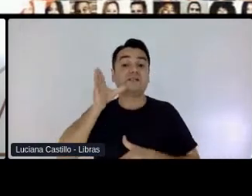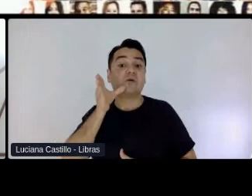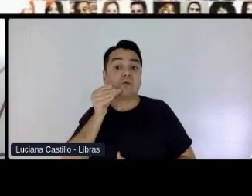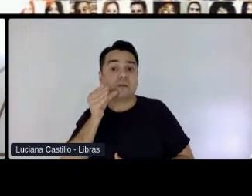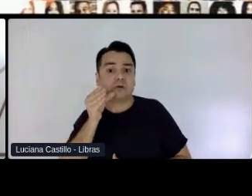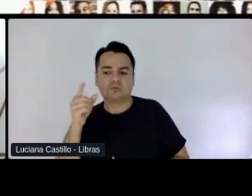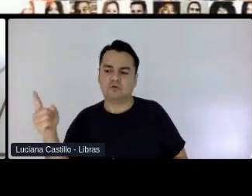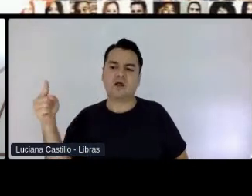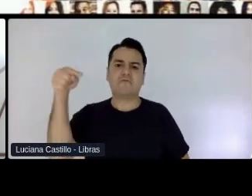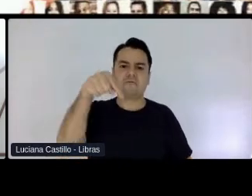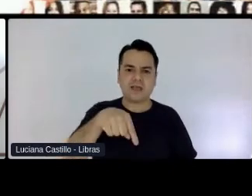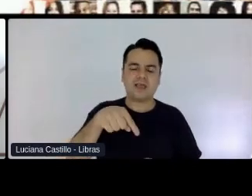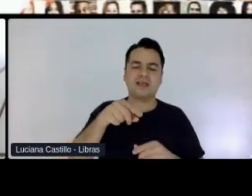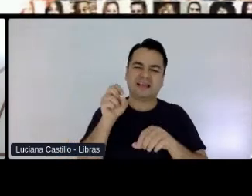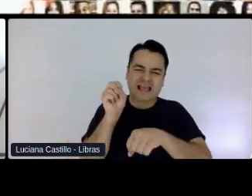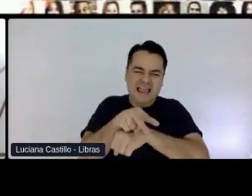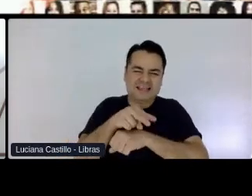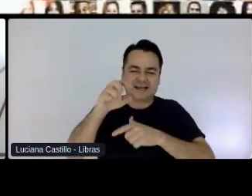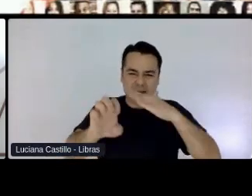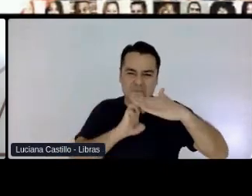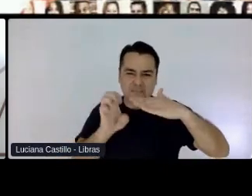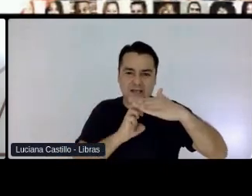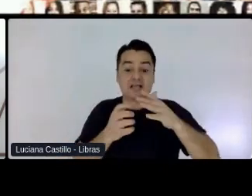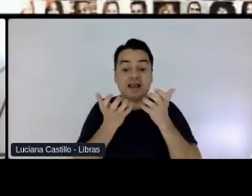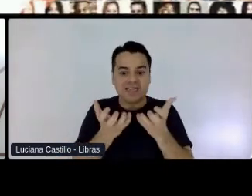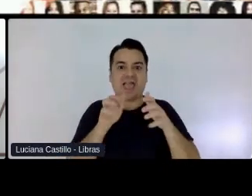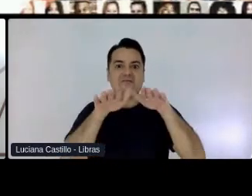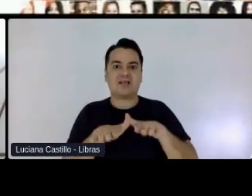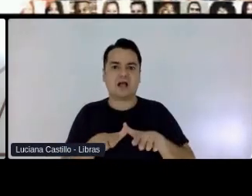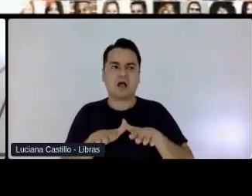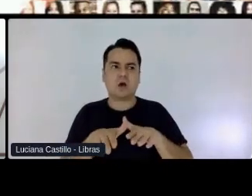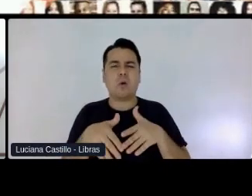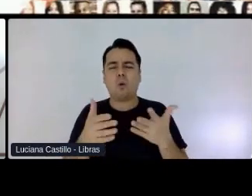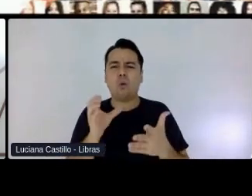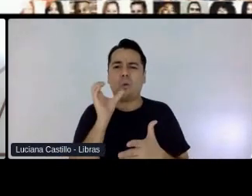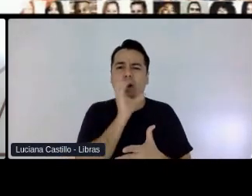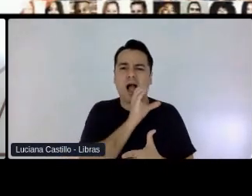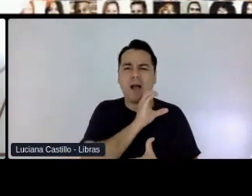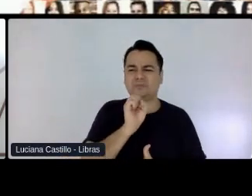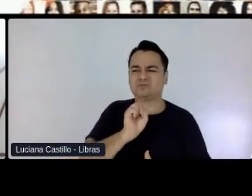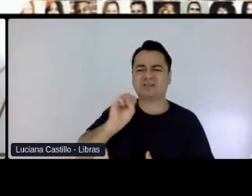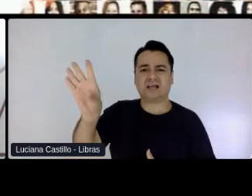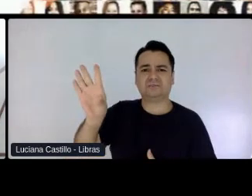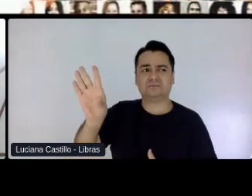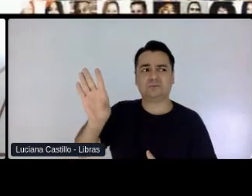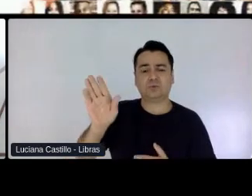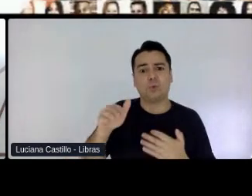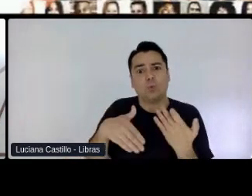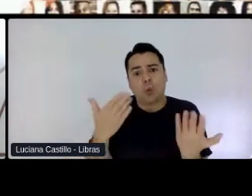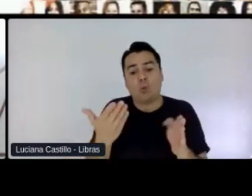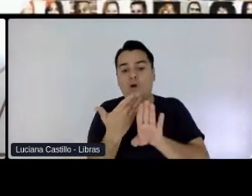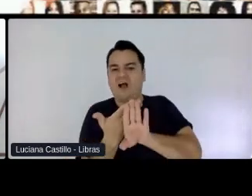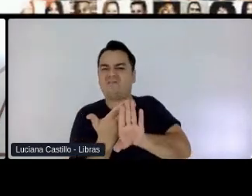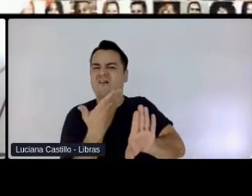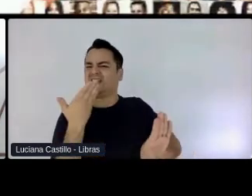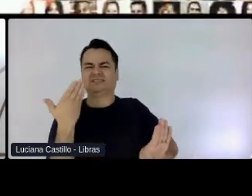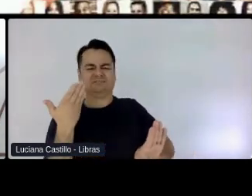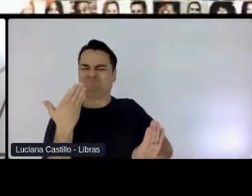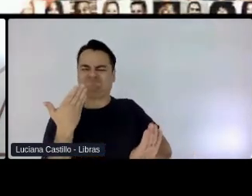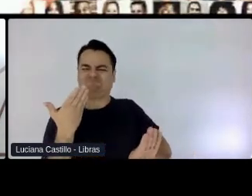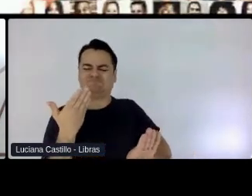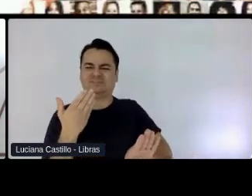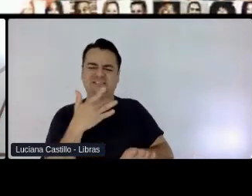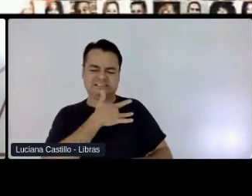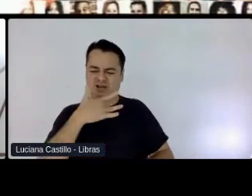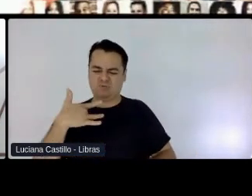naquela empresa, que foi o que a Tayane colocou ali, pela questão do afastamento. Então, aquele funcionário que ele não está feliz,